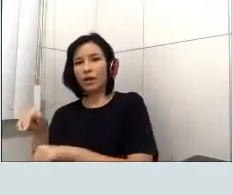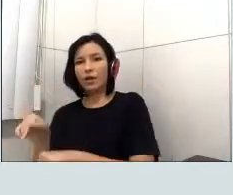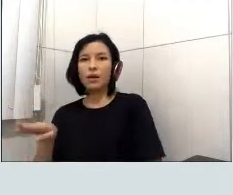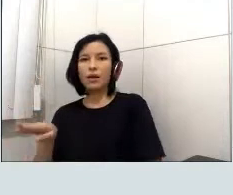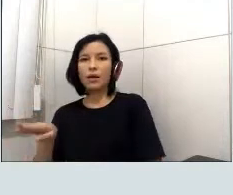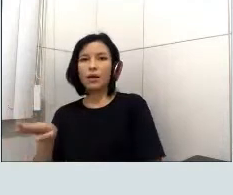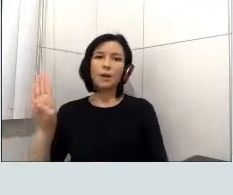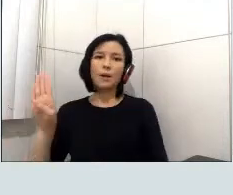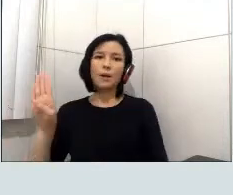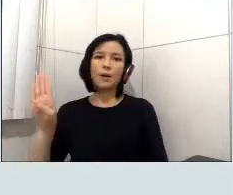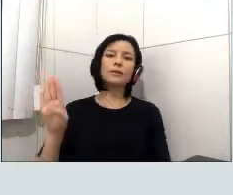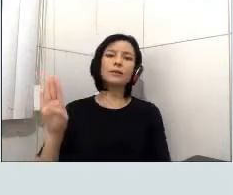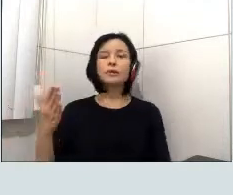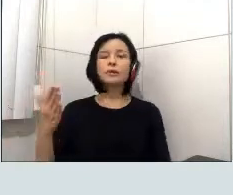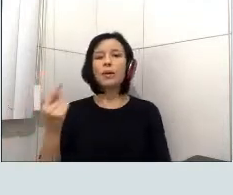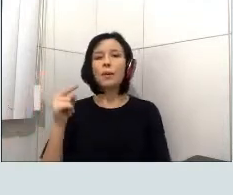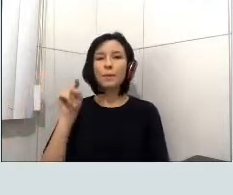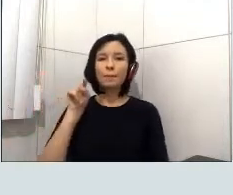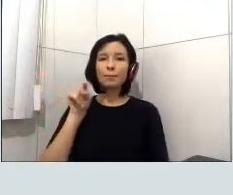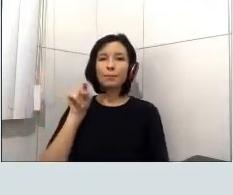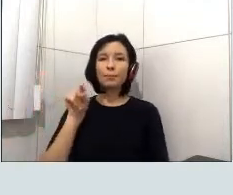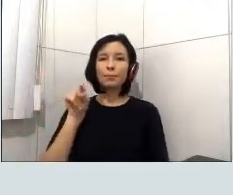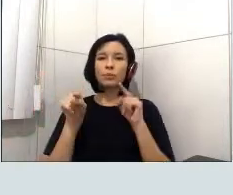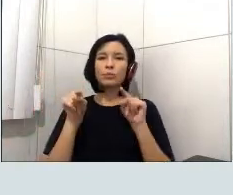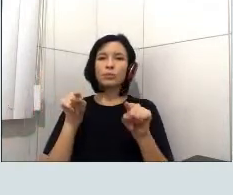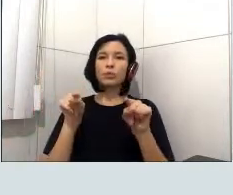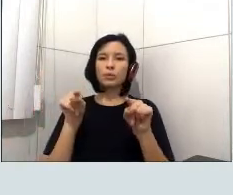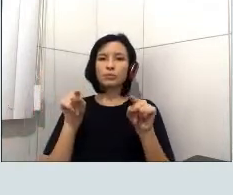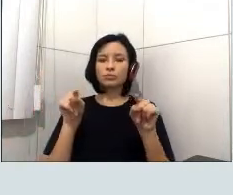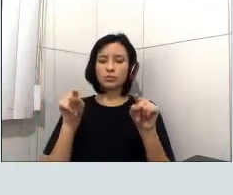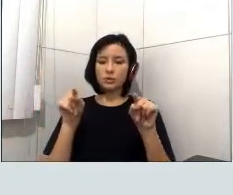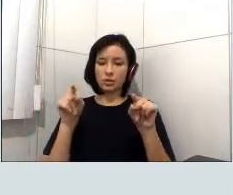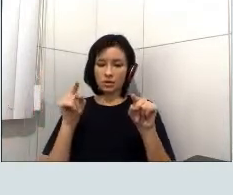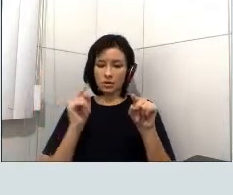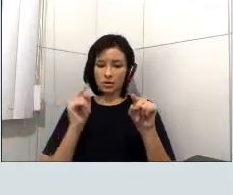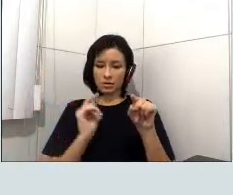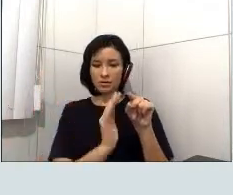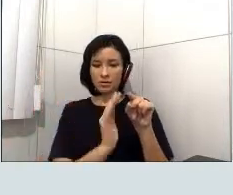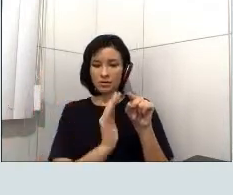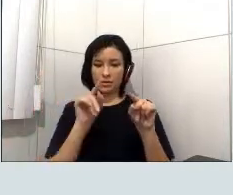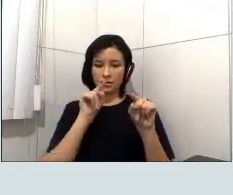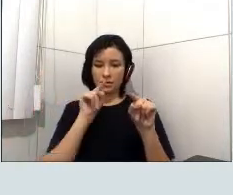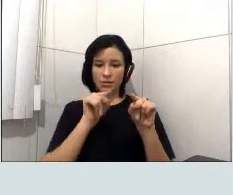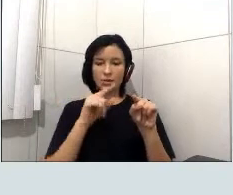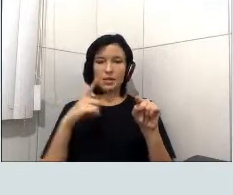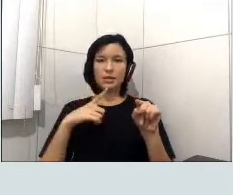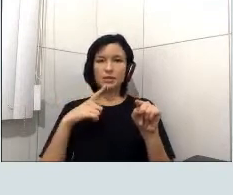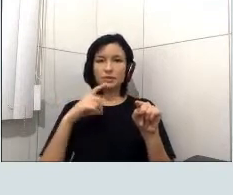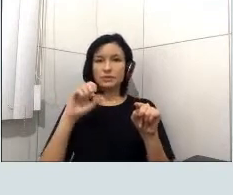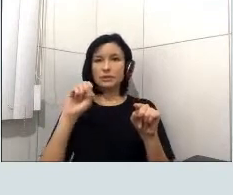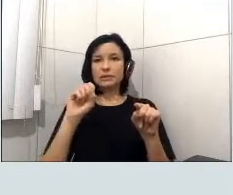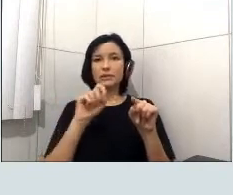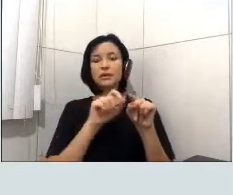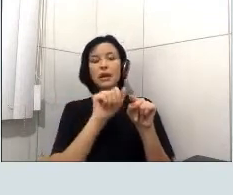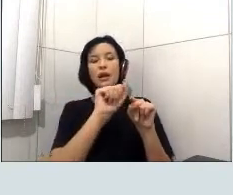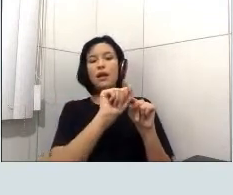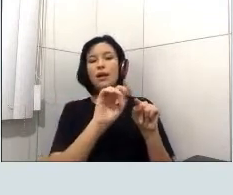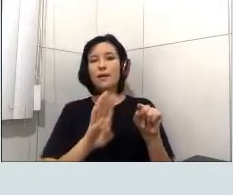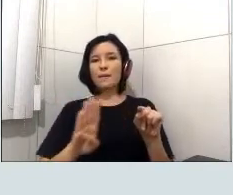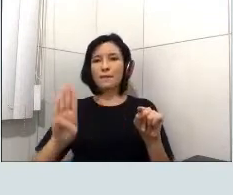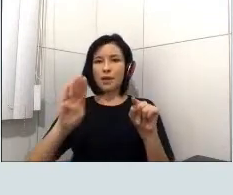Os pontos que estão entre A e B, que agora é o segmento AB, são